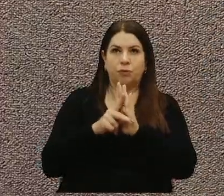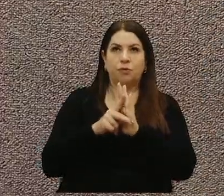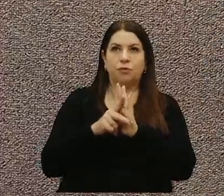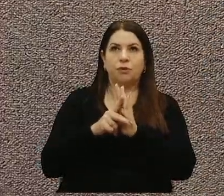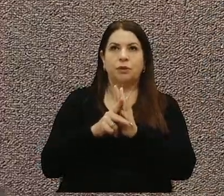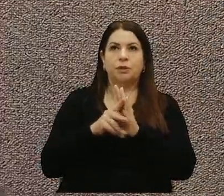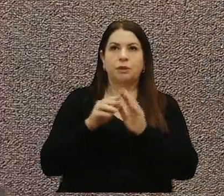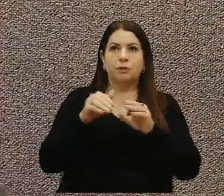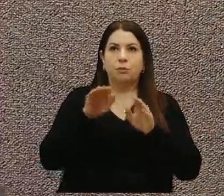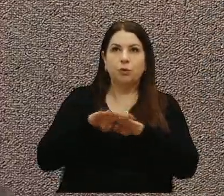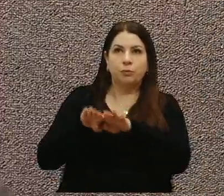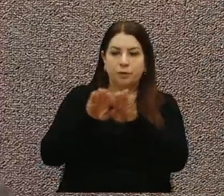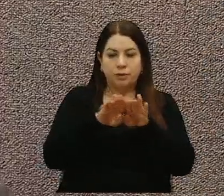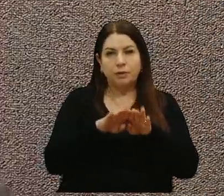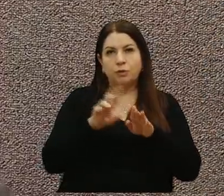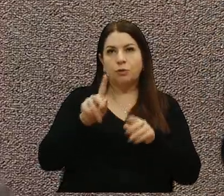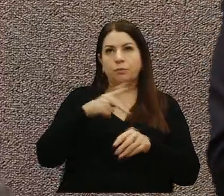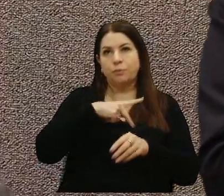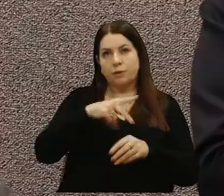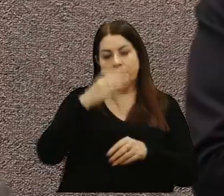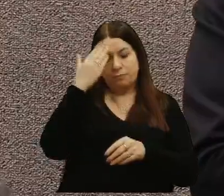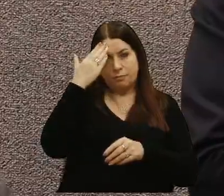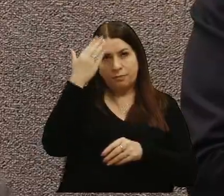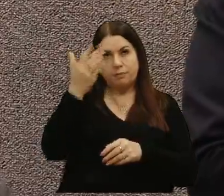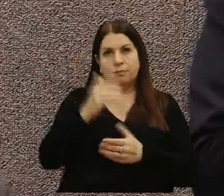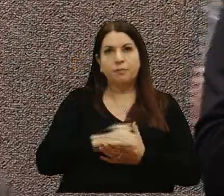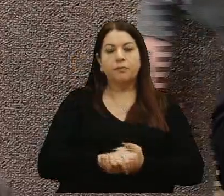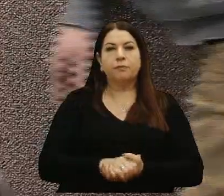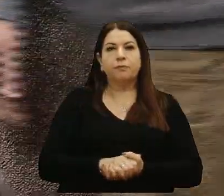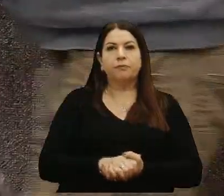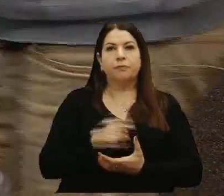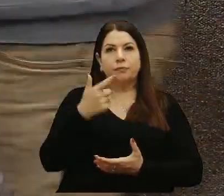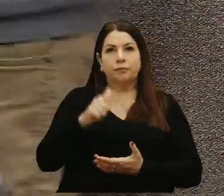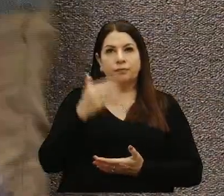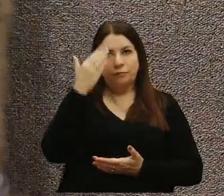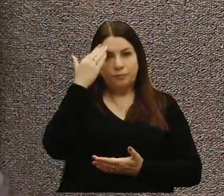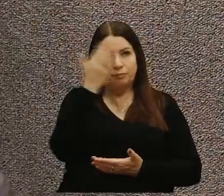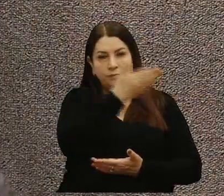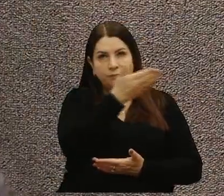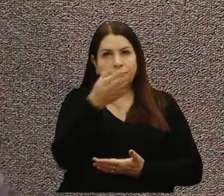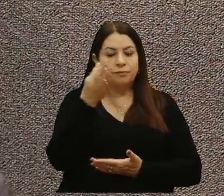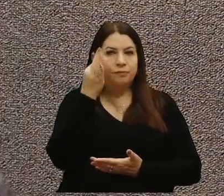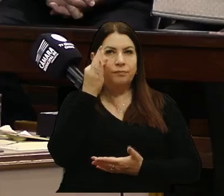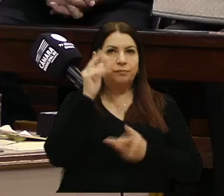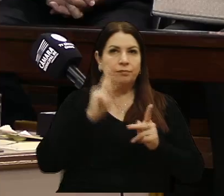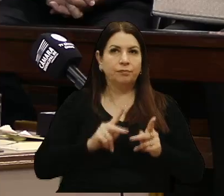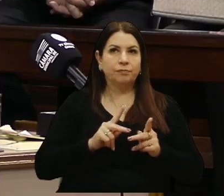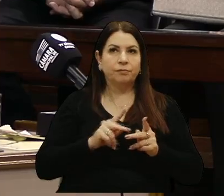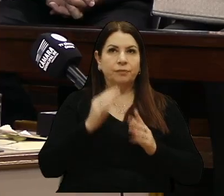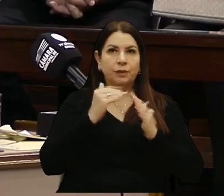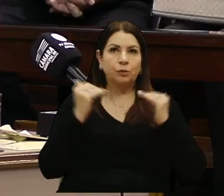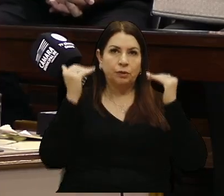por unanimidade. Era isso, senhor presidente, agradeço, muito obrigado. Mais uma vez, obrigado pela presença das pessoas